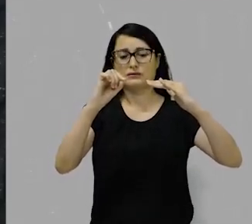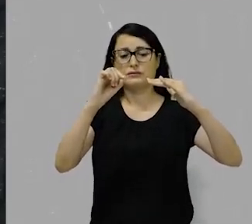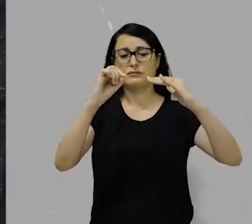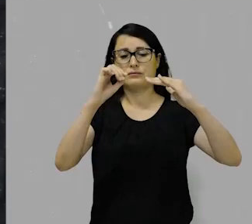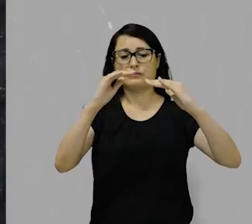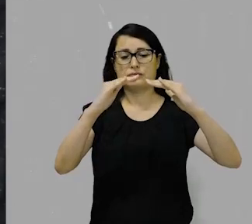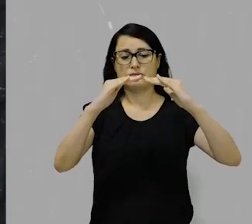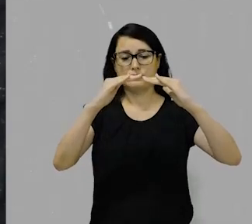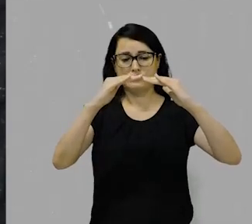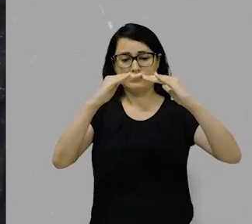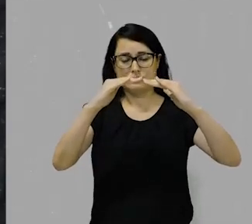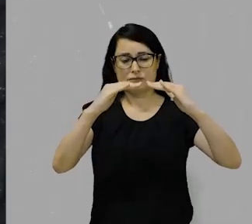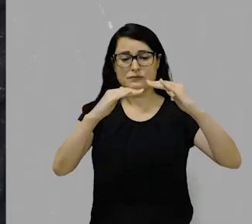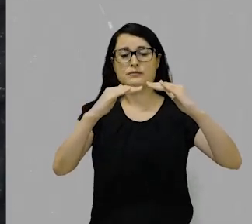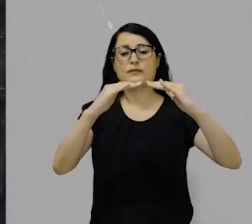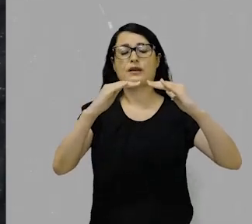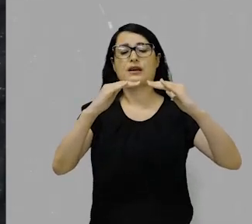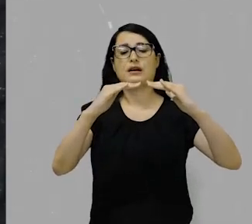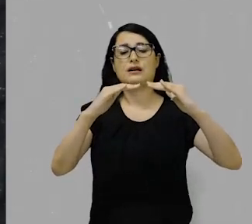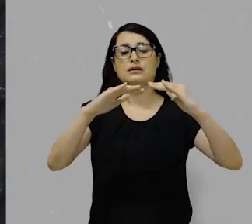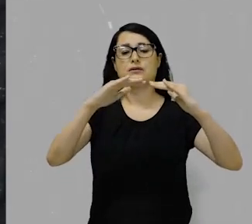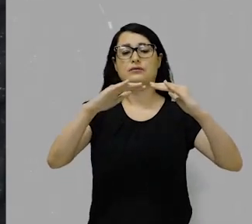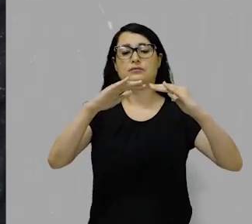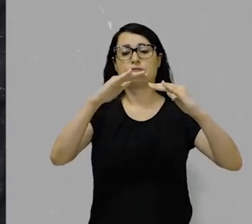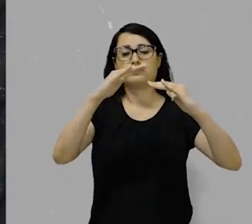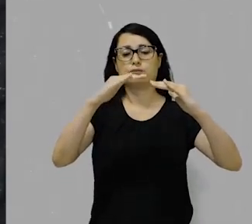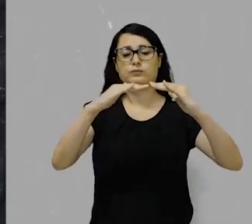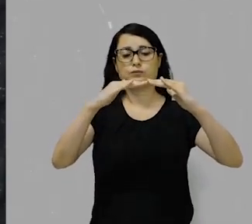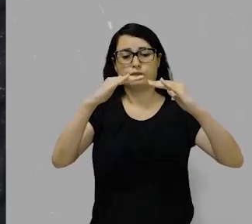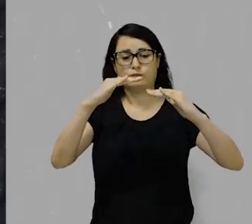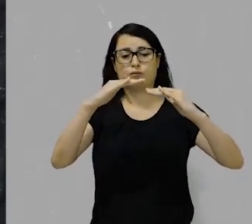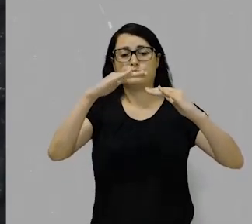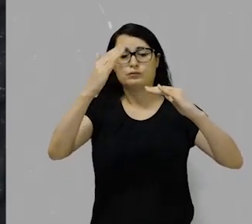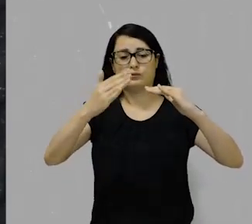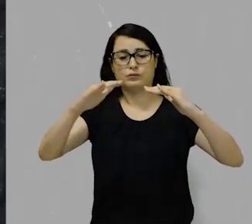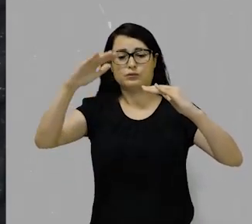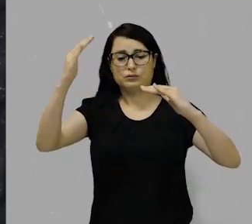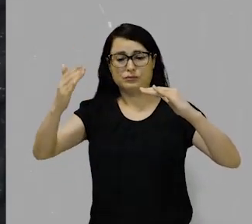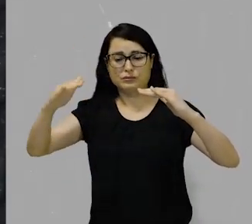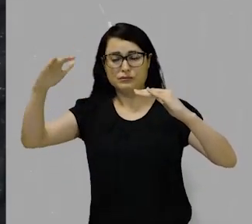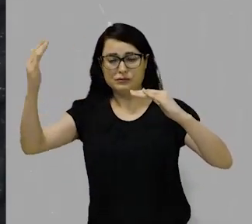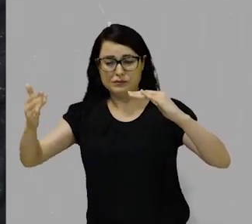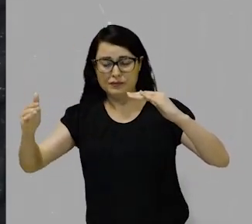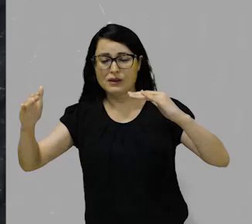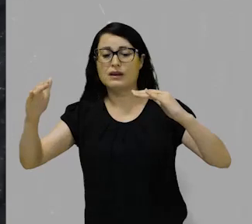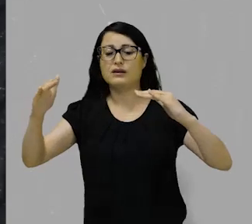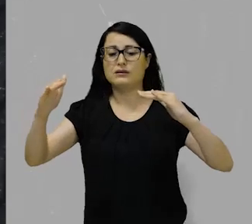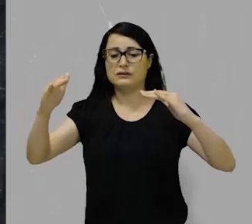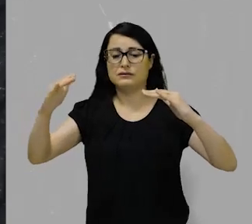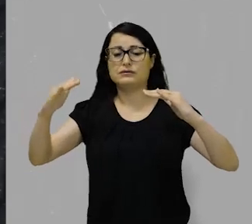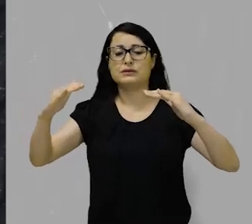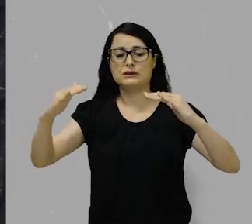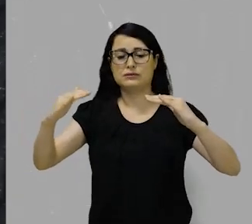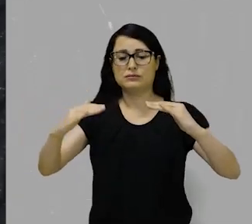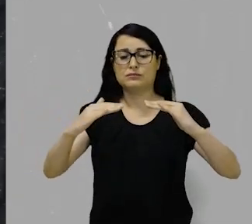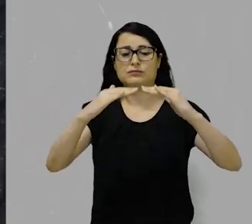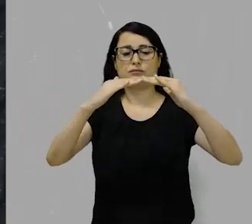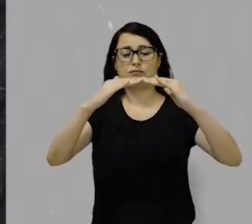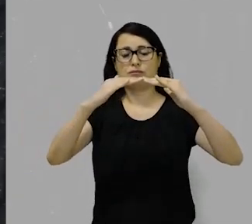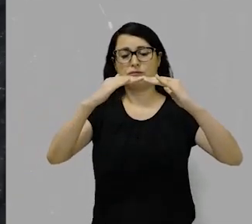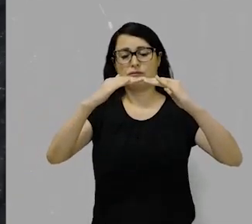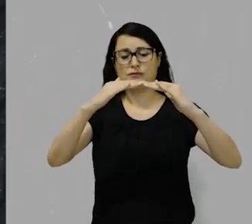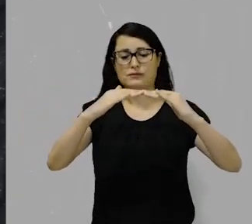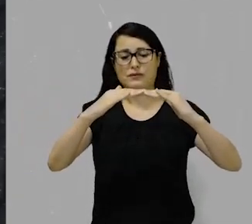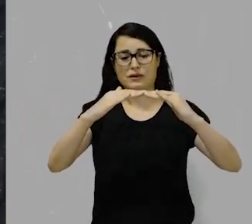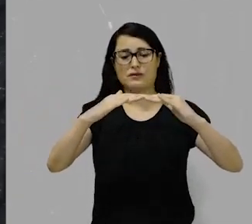soerguimento, né? Formam-se aí as cadeias montanhosas. Ora, quando duas placas tectônicas se encontram, nós vamos ter também o que